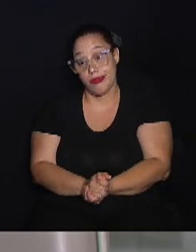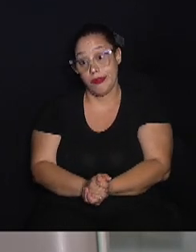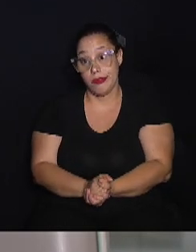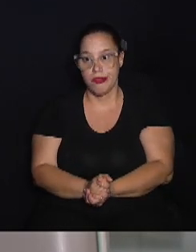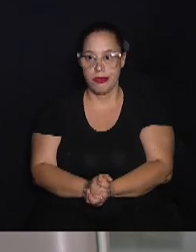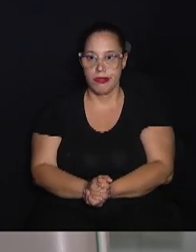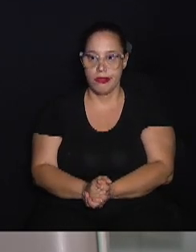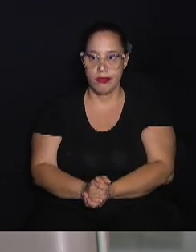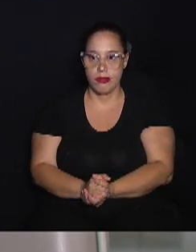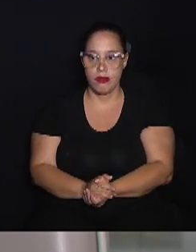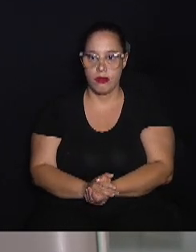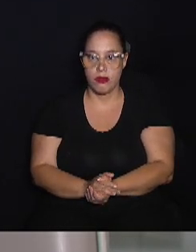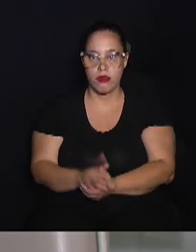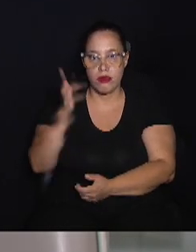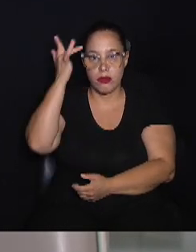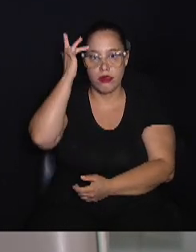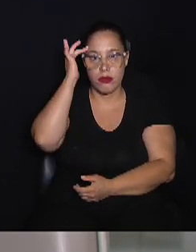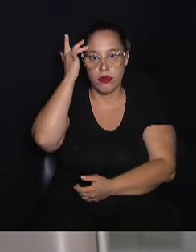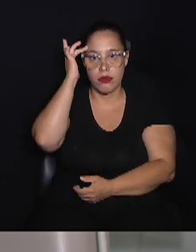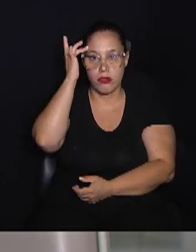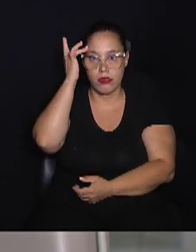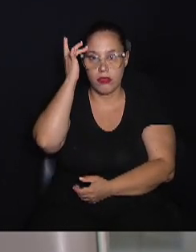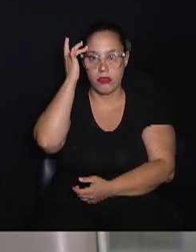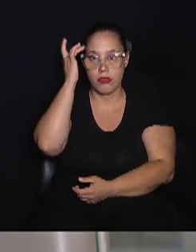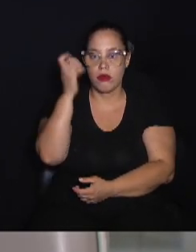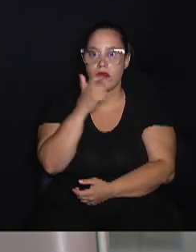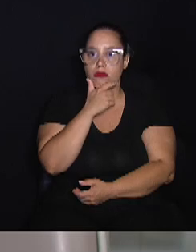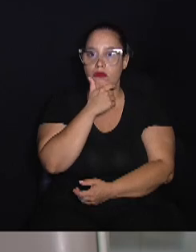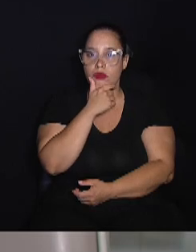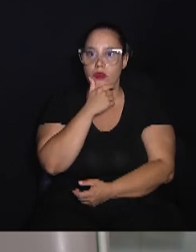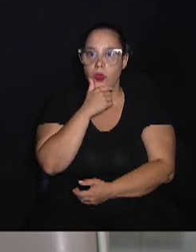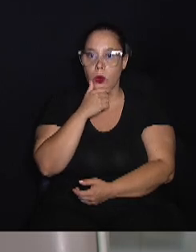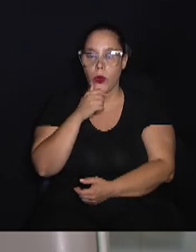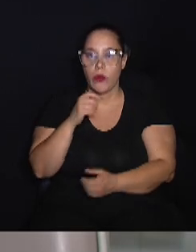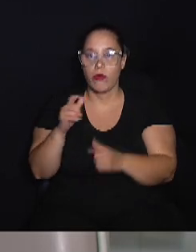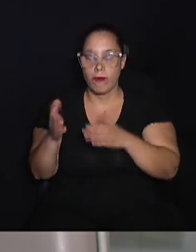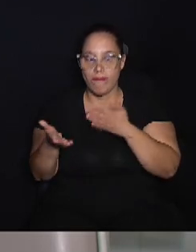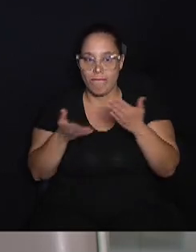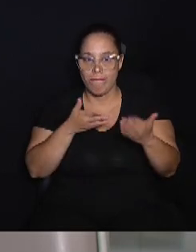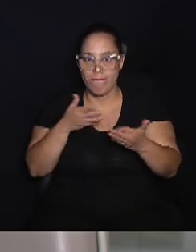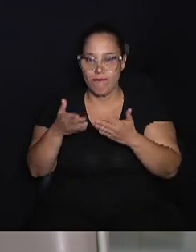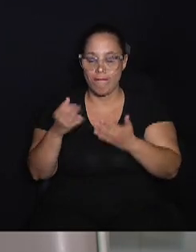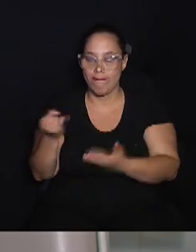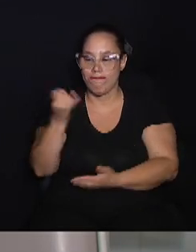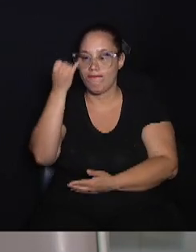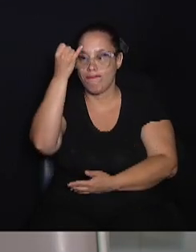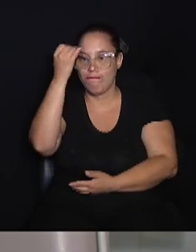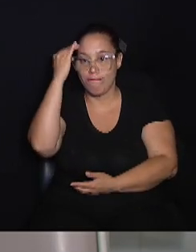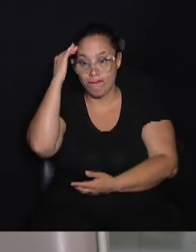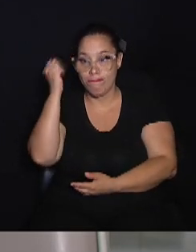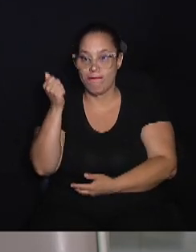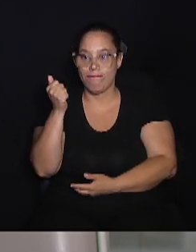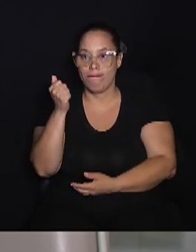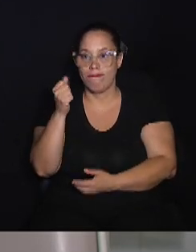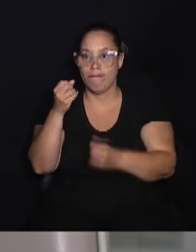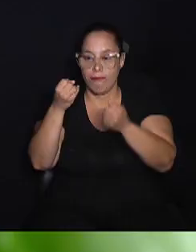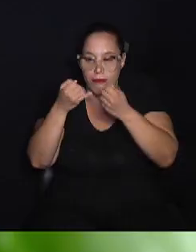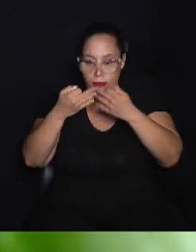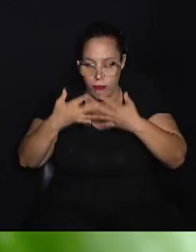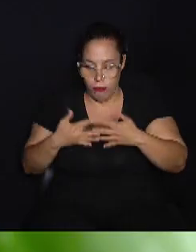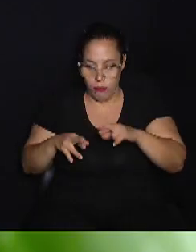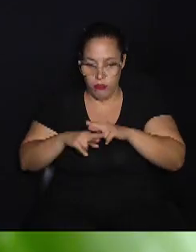eh eu acho que esses essas essas noas elas são importantes da gente explicar Aí a